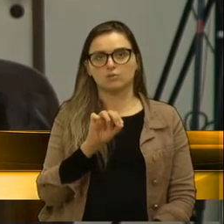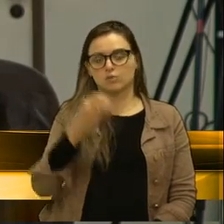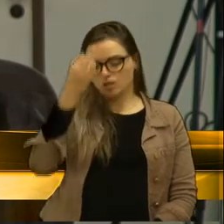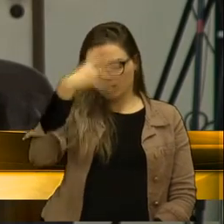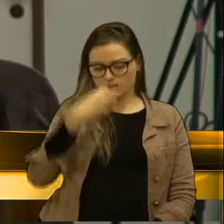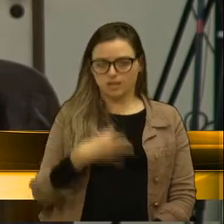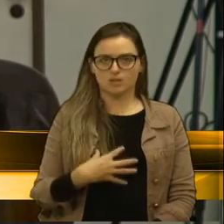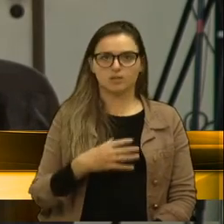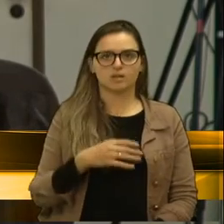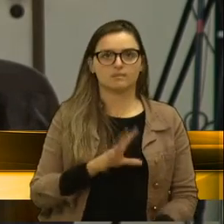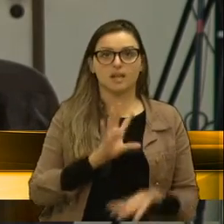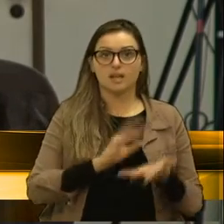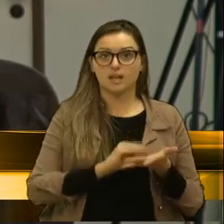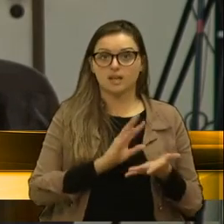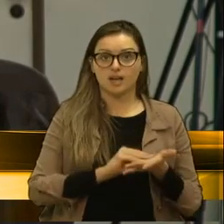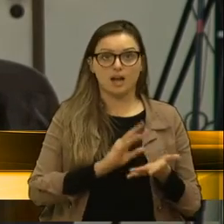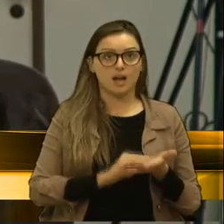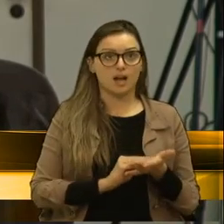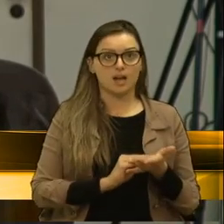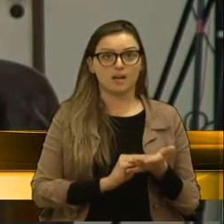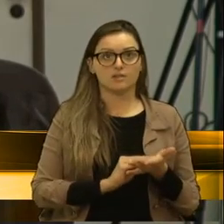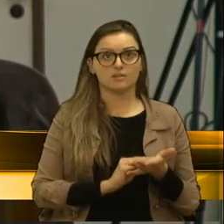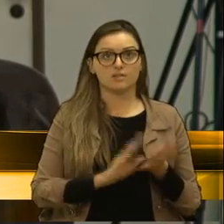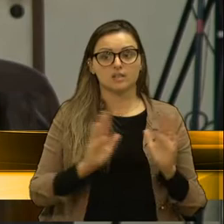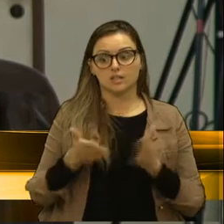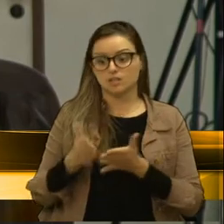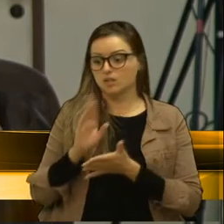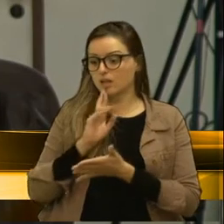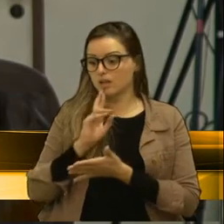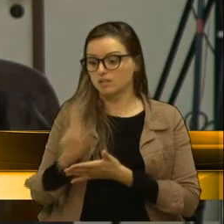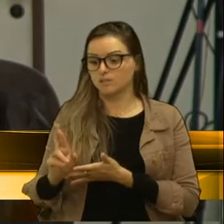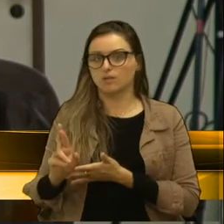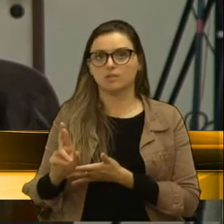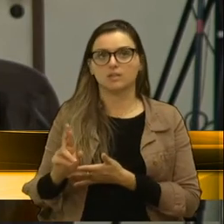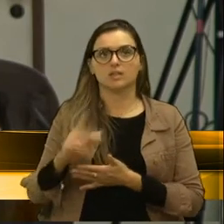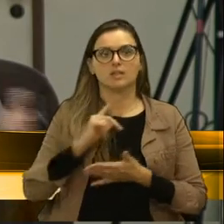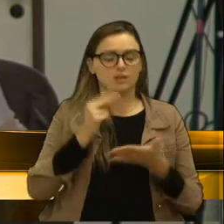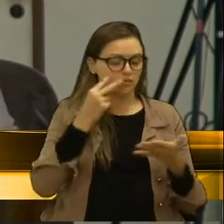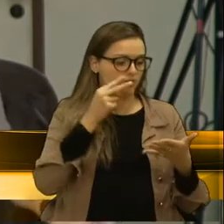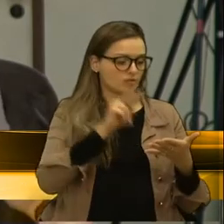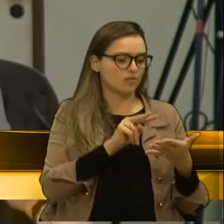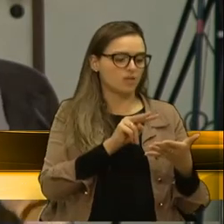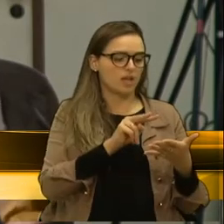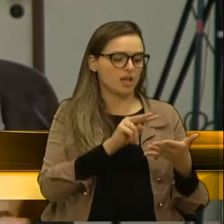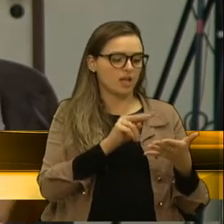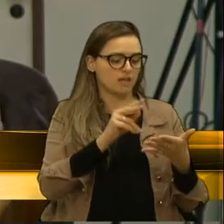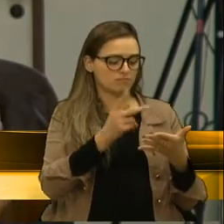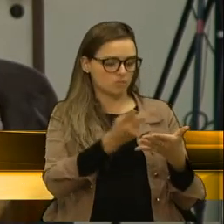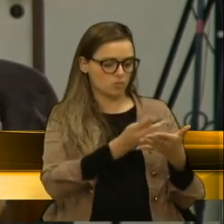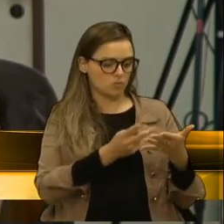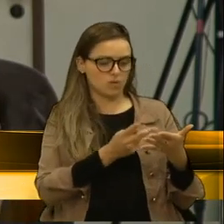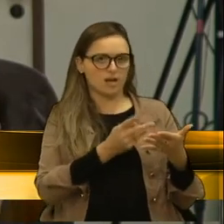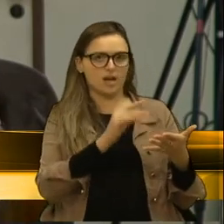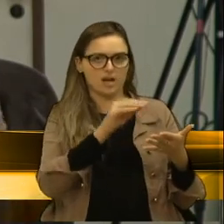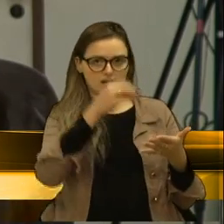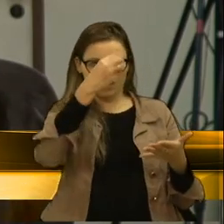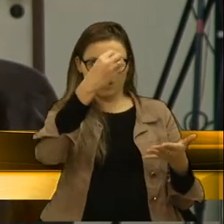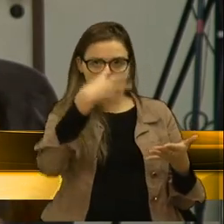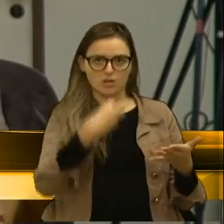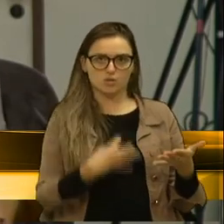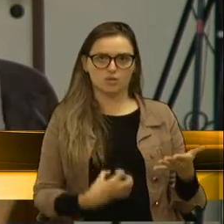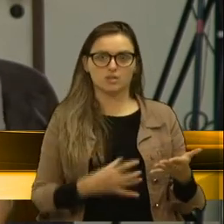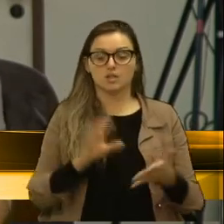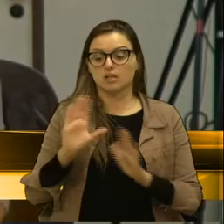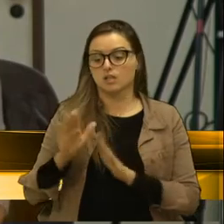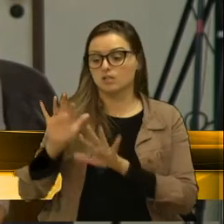gravam, né, e sai o laudo. Eles veem a imagem, gravam e sai o laudo. Certo? E isso está